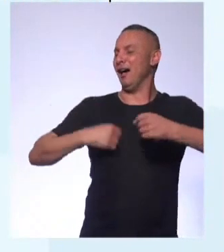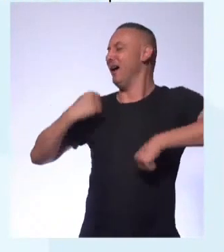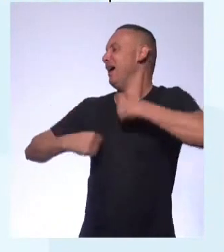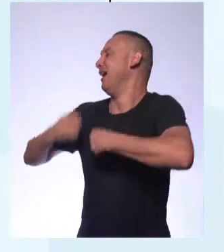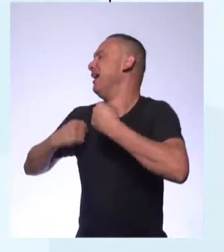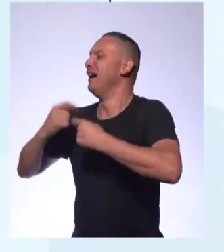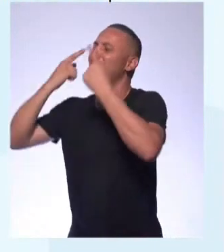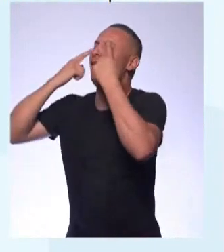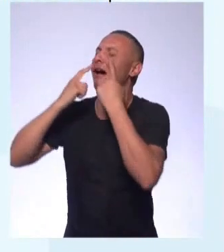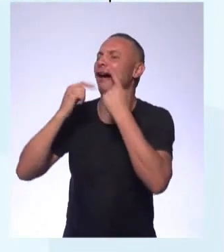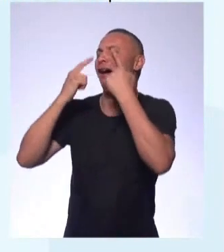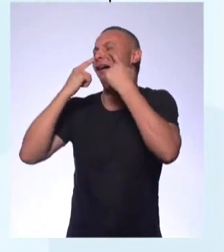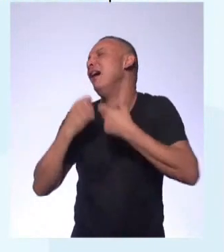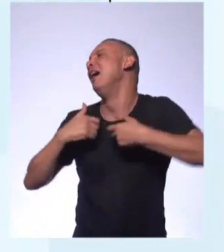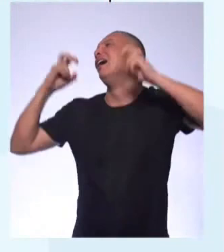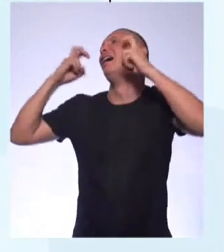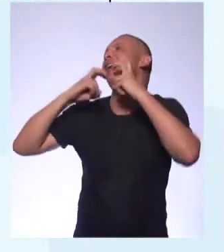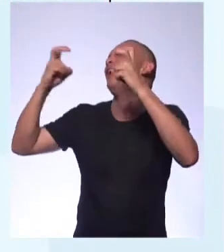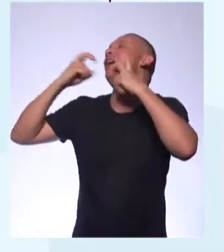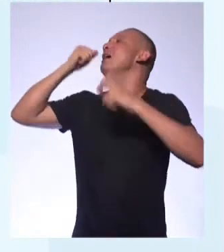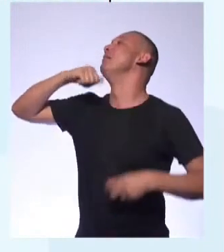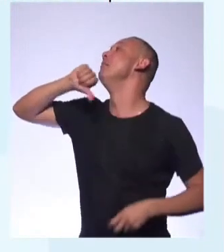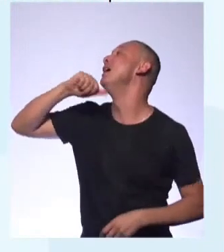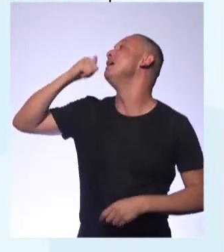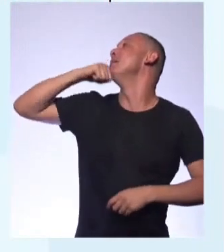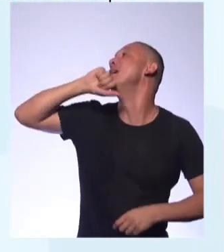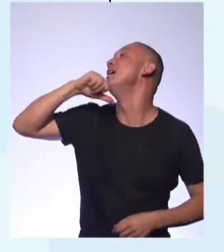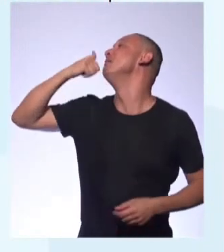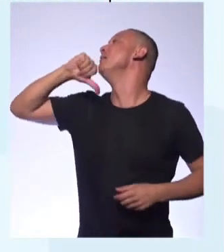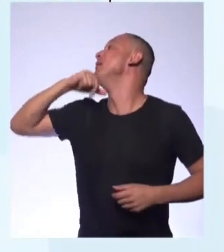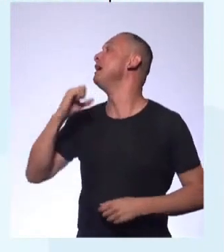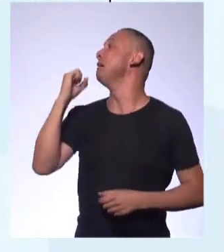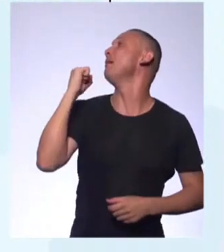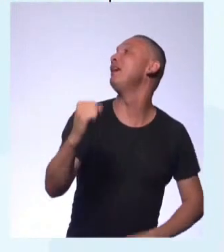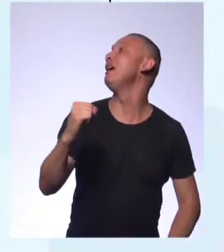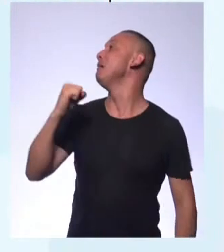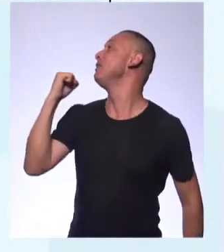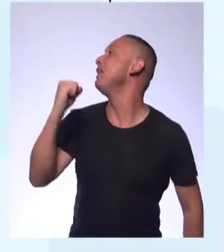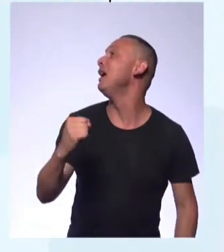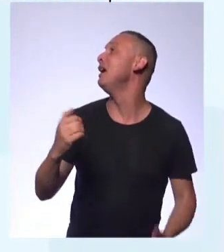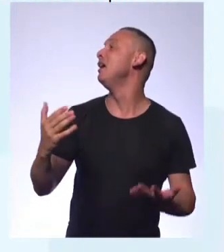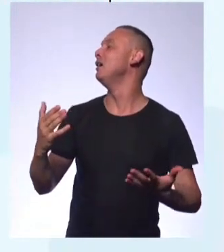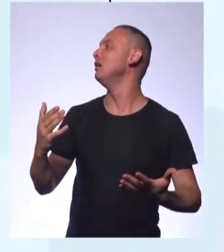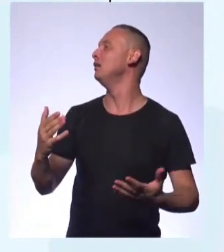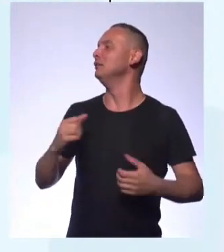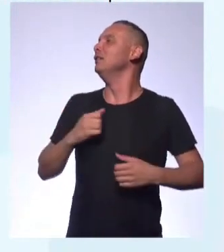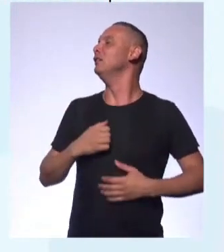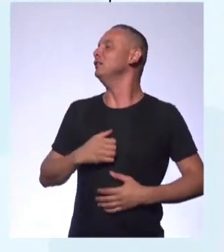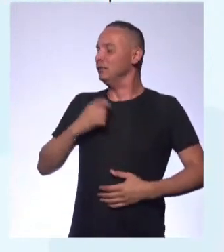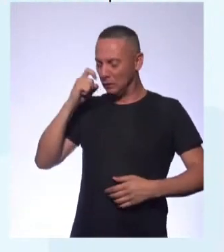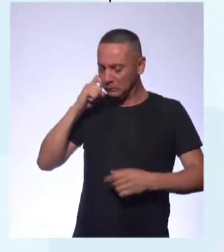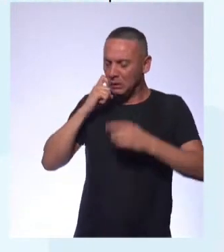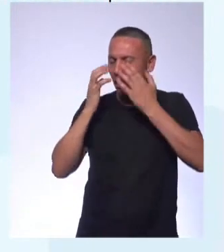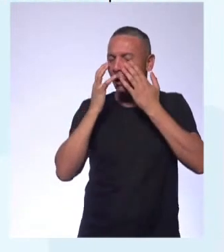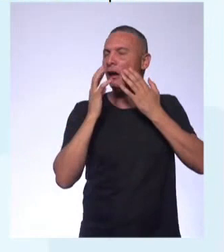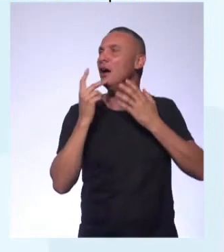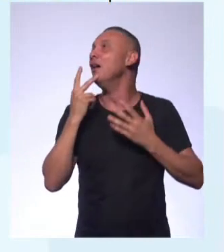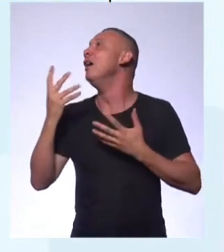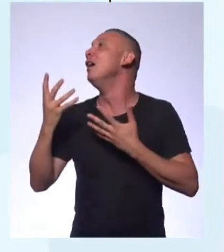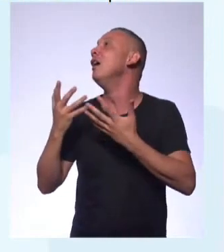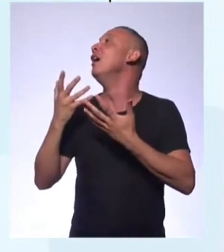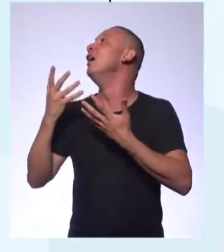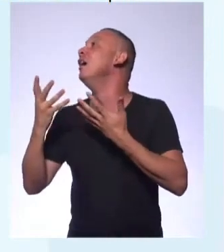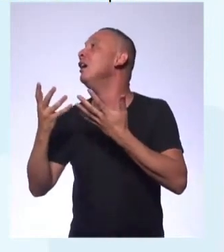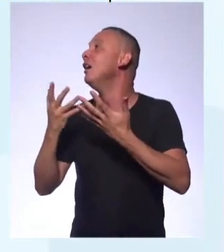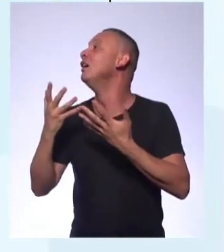chorando, soluçando e gritando, mamãe, mamãe, matei, matei. Os soluços me tomavam a fala e eu não podia